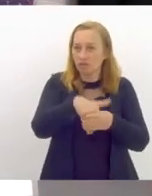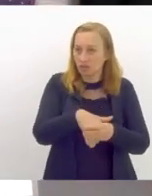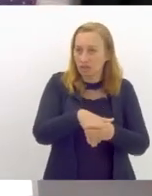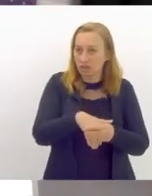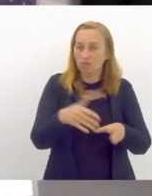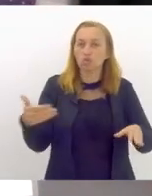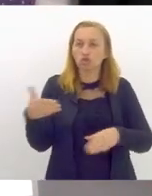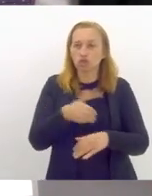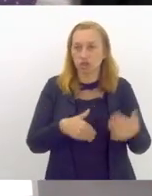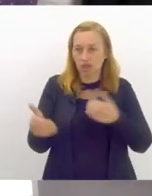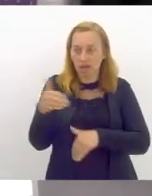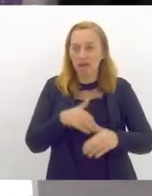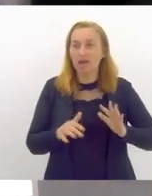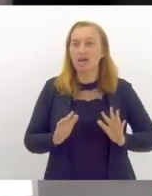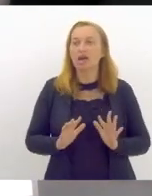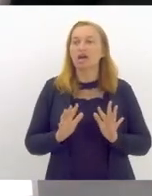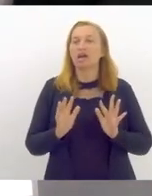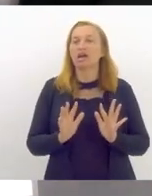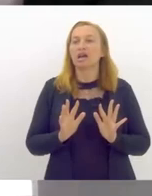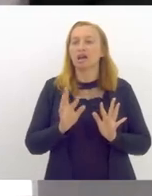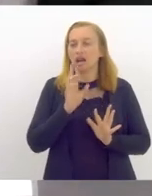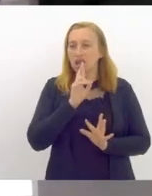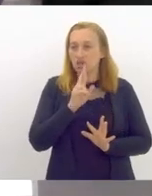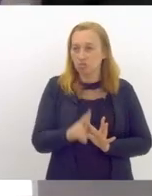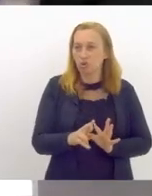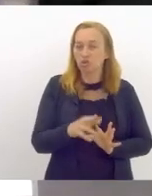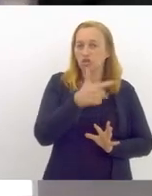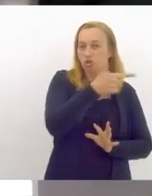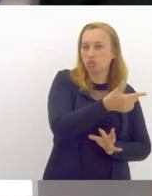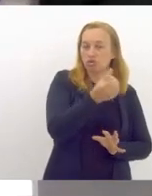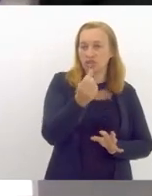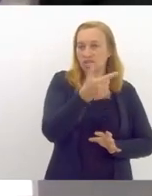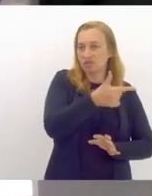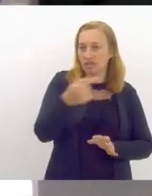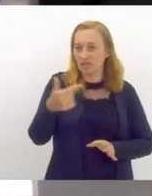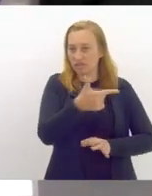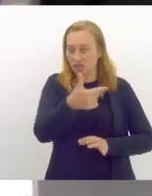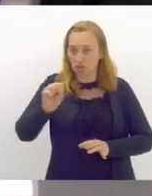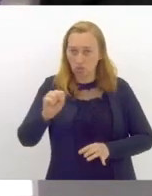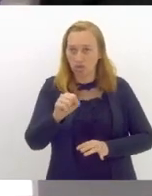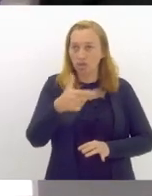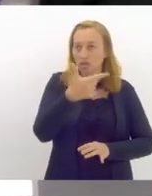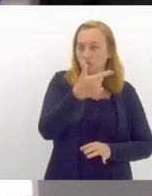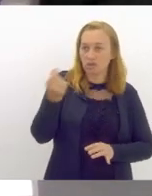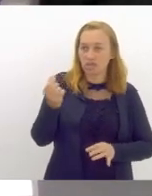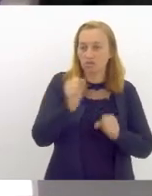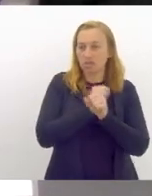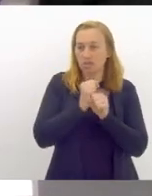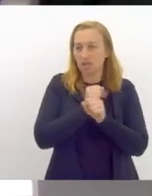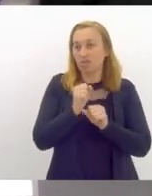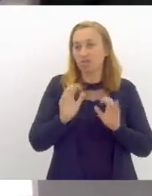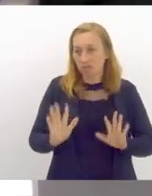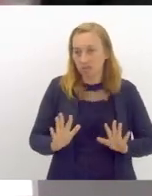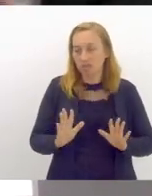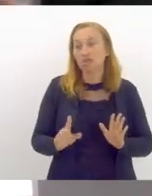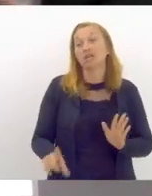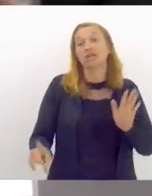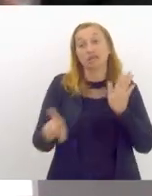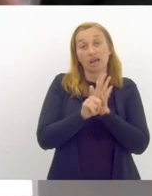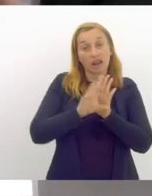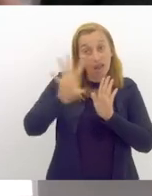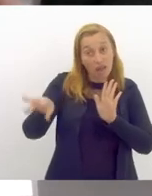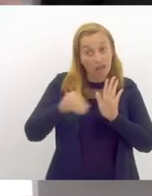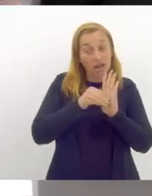chegar à conclusão que é 2026 27 28 100 anos 200 anos vai ser constar na lei